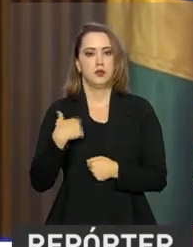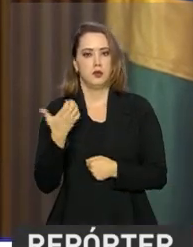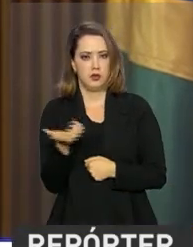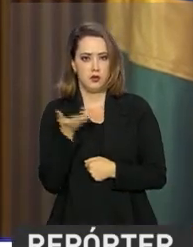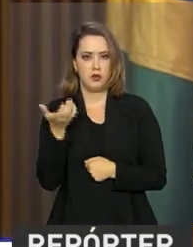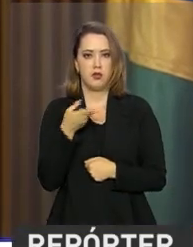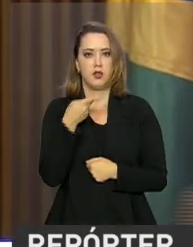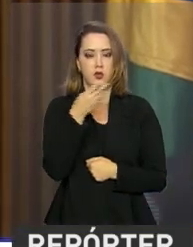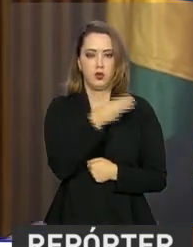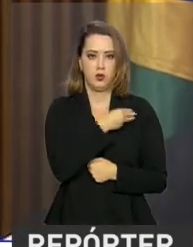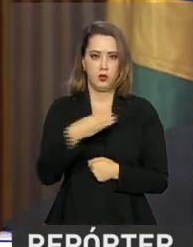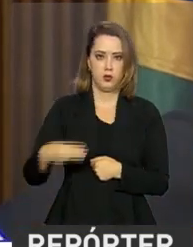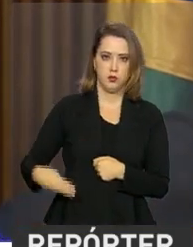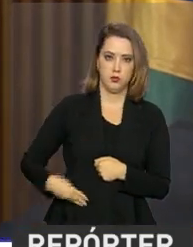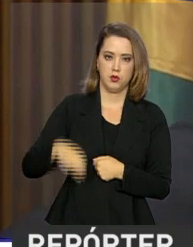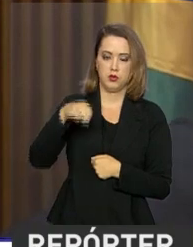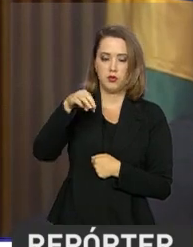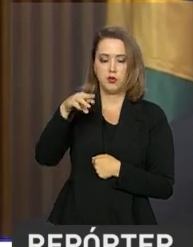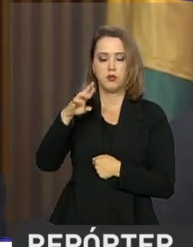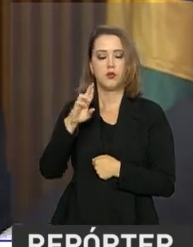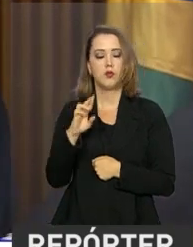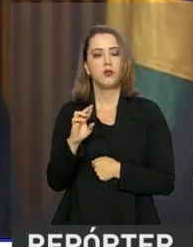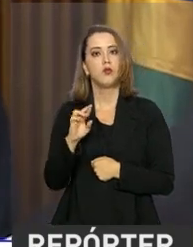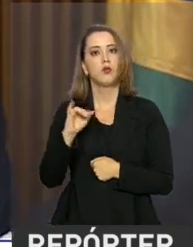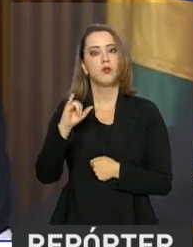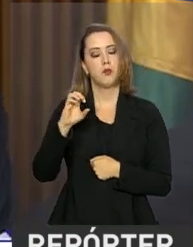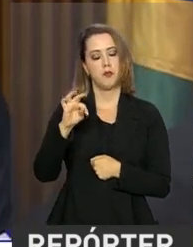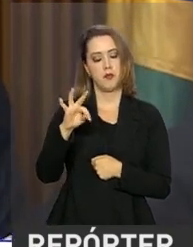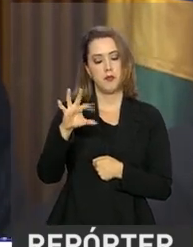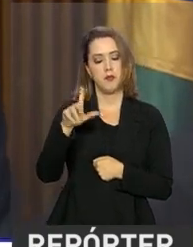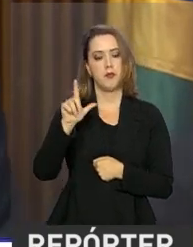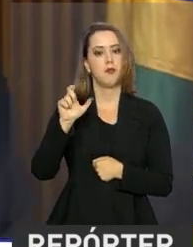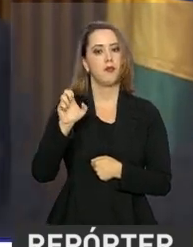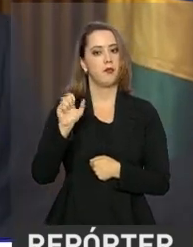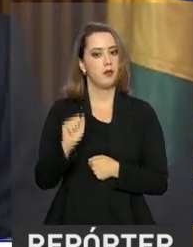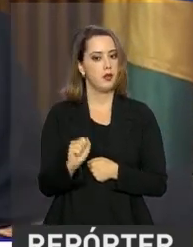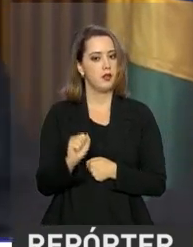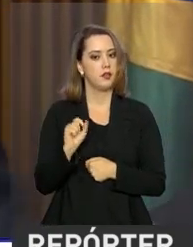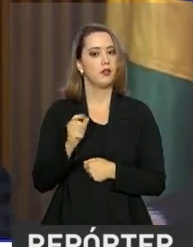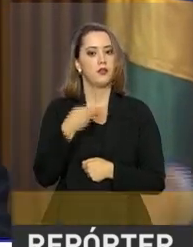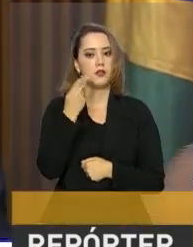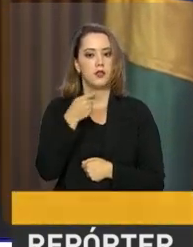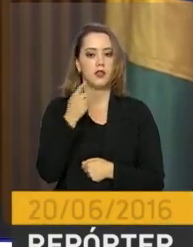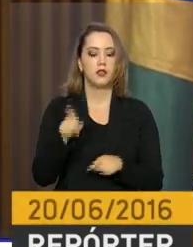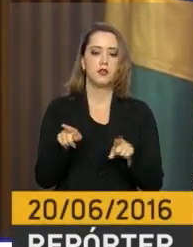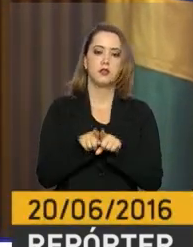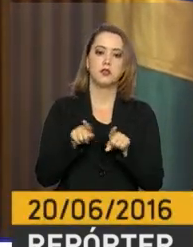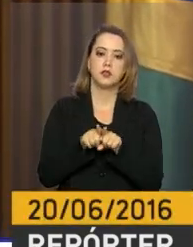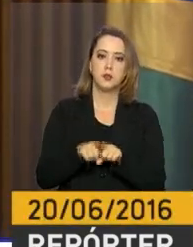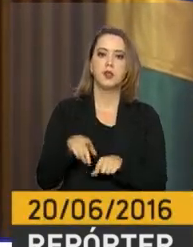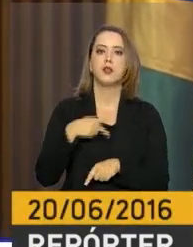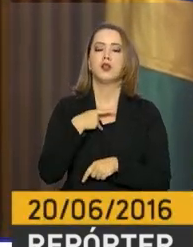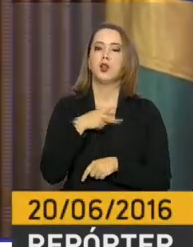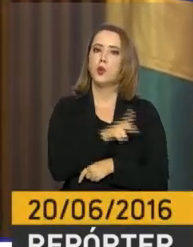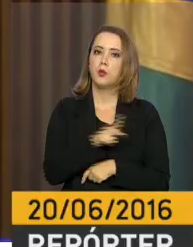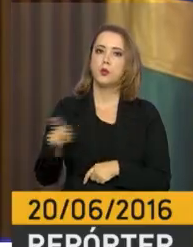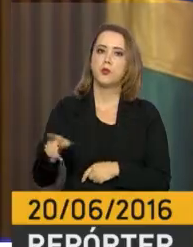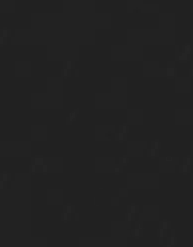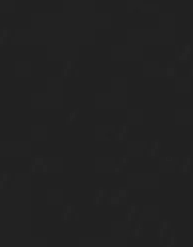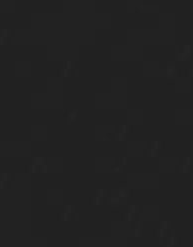palav não sem antes uma palavra se me permitem não sem antes uma palavra do presidente do senado ren